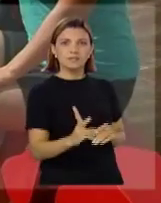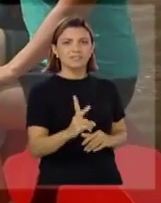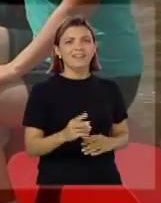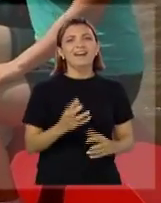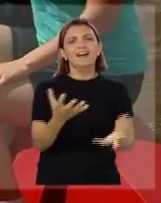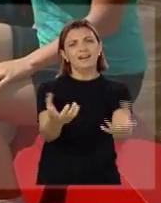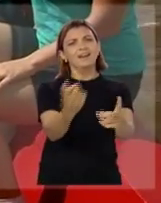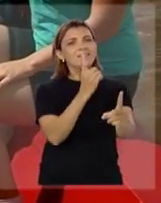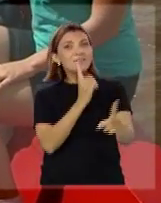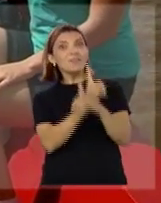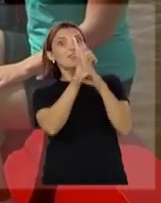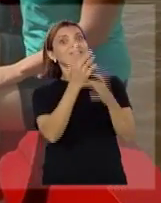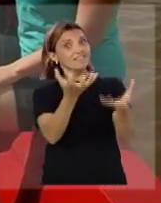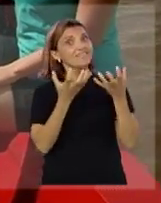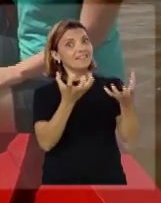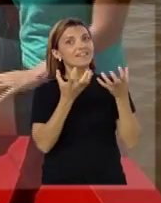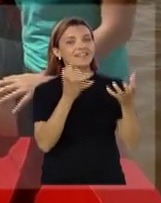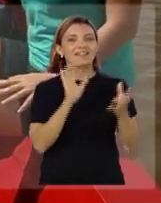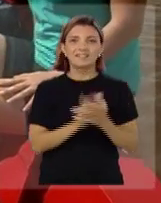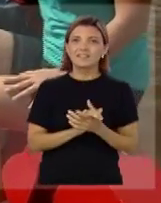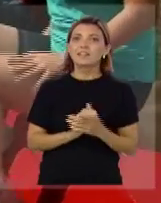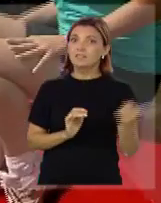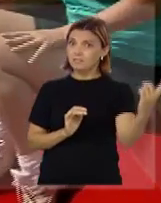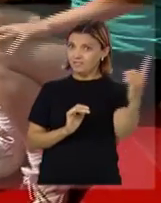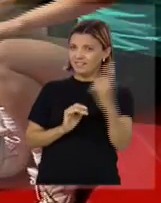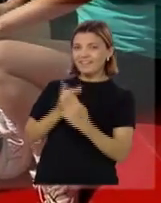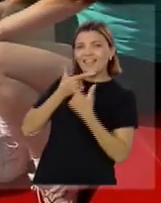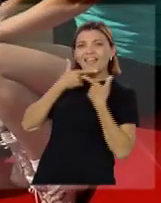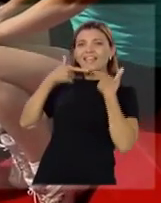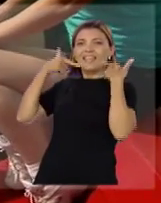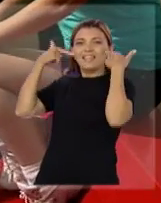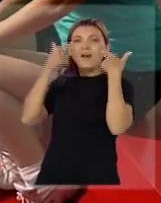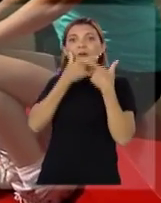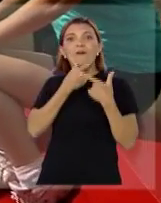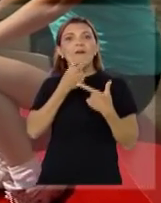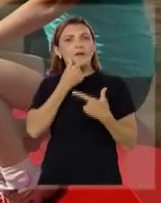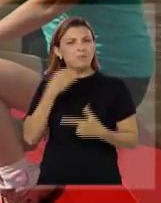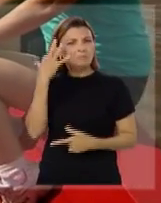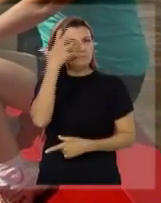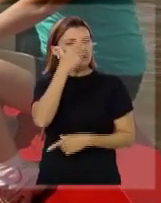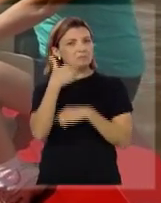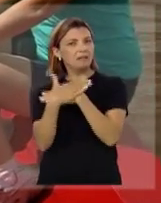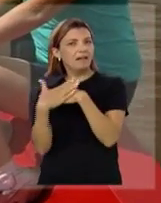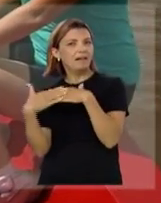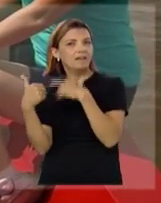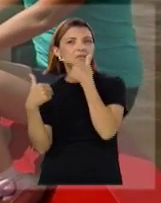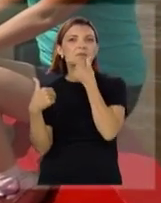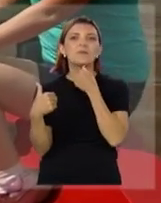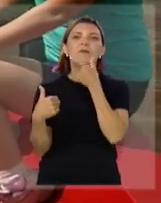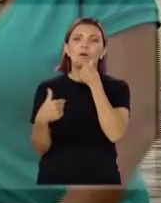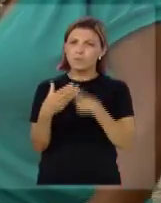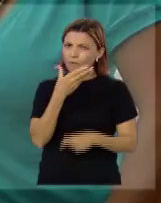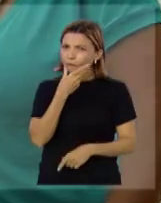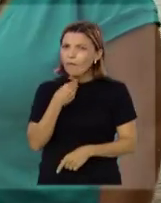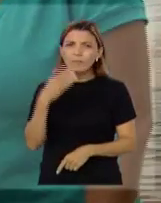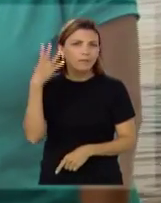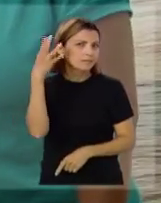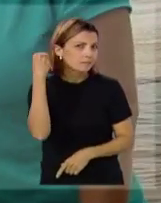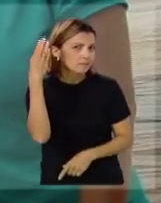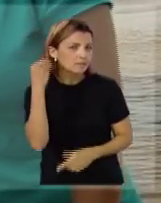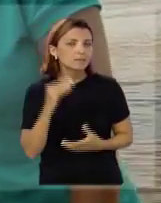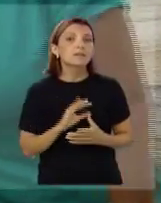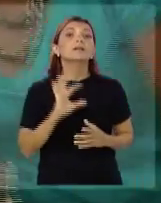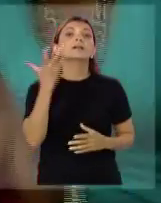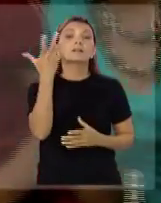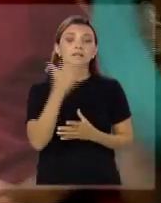chapéu. Eu não vou reclamar se aparecer um desse pra mim. E ele vem todo sorridente, ele é um cavalheiro, viu? É que nem eu disse, é um